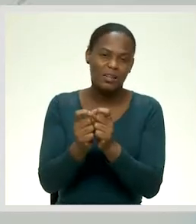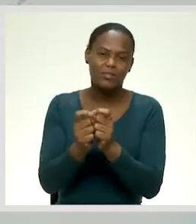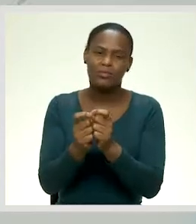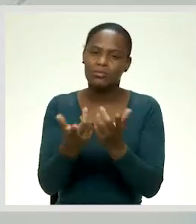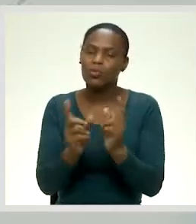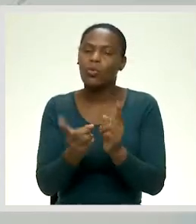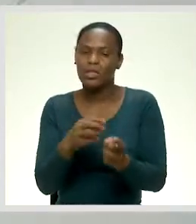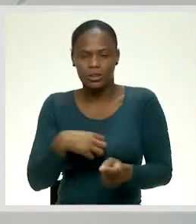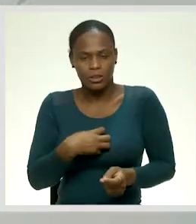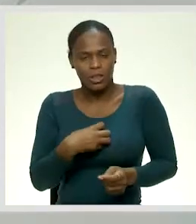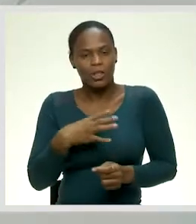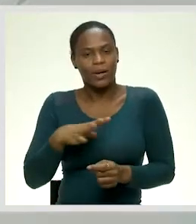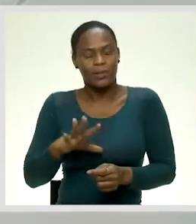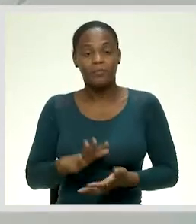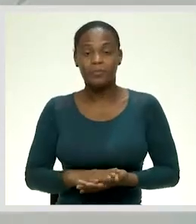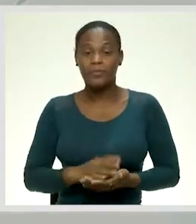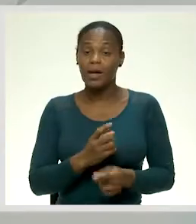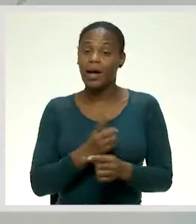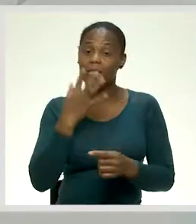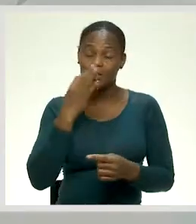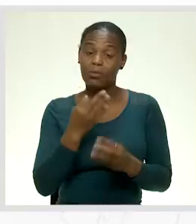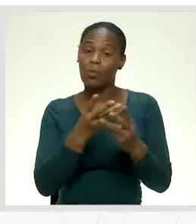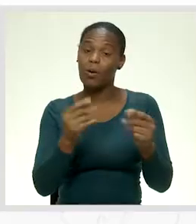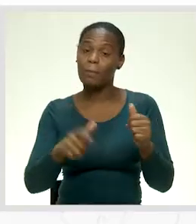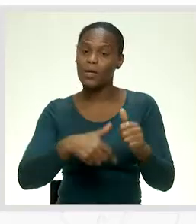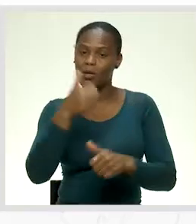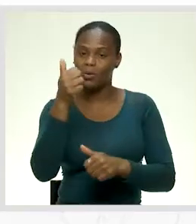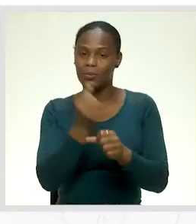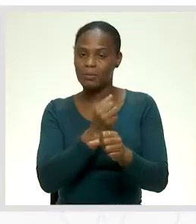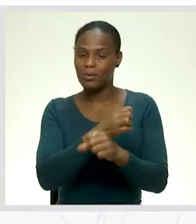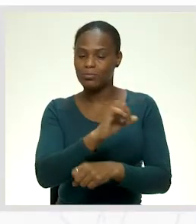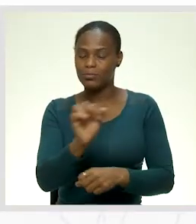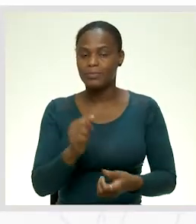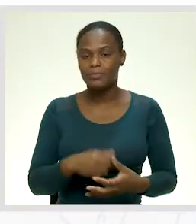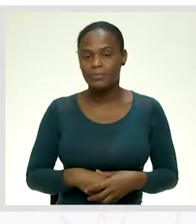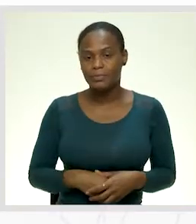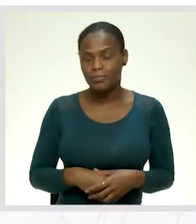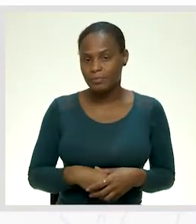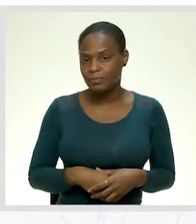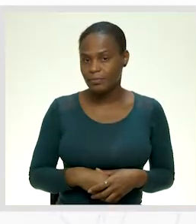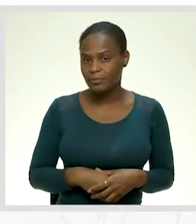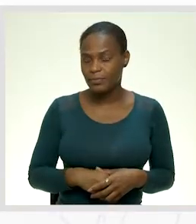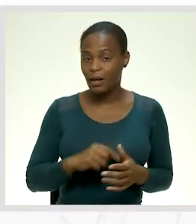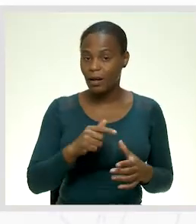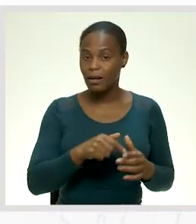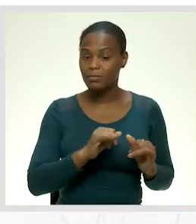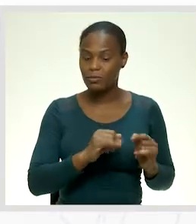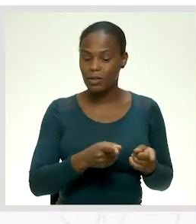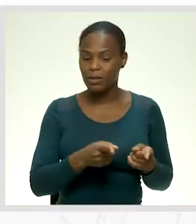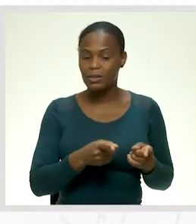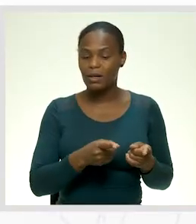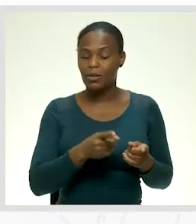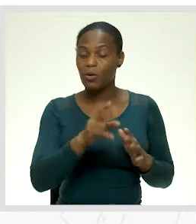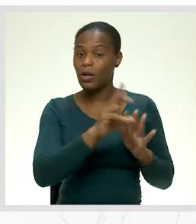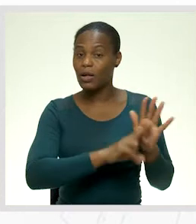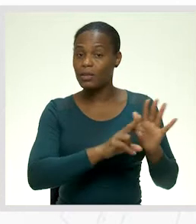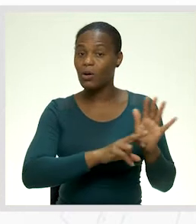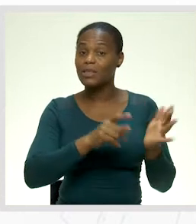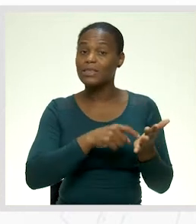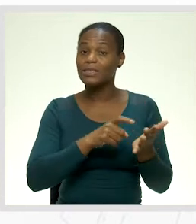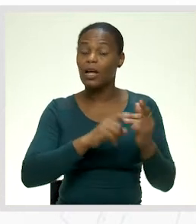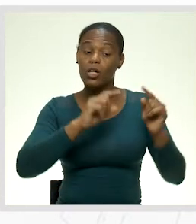certo? E assim qualificar melhor o seu trabalho. Na introdução de um relatório, é necessário apresentar um resumo claro